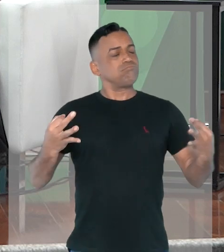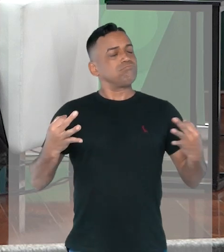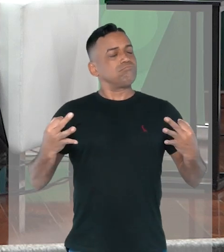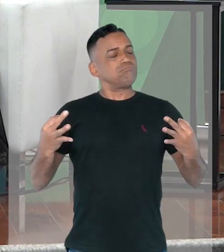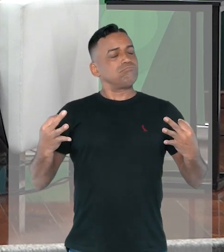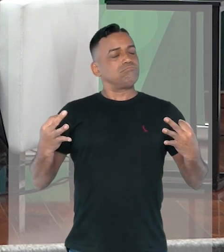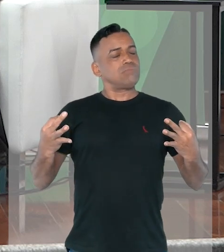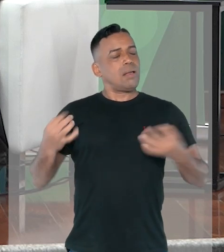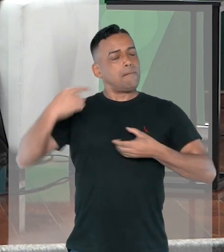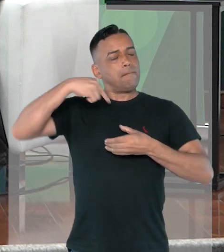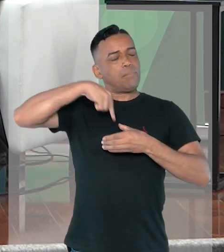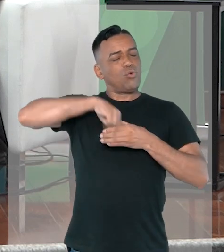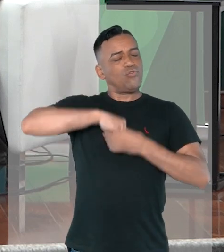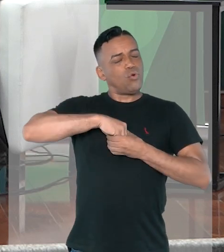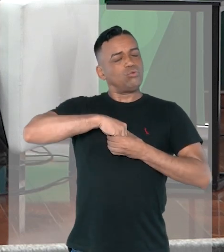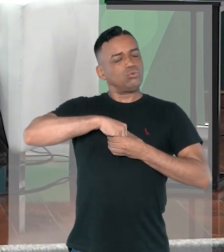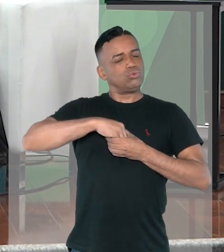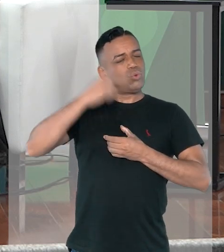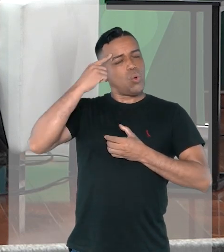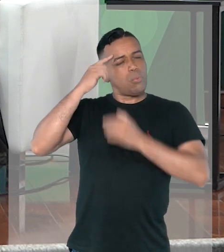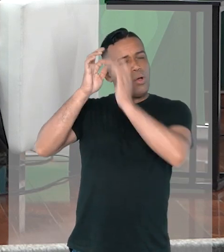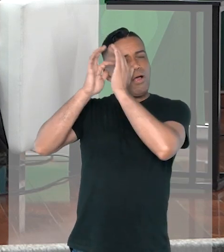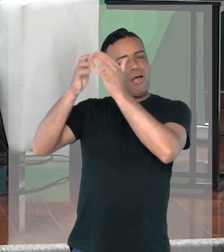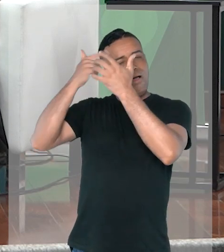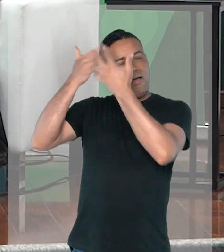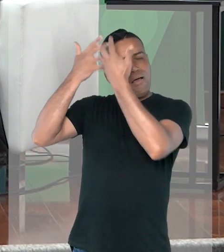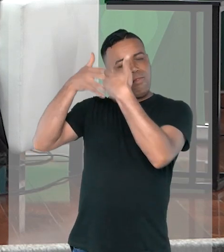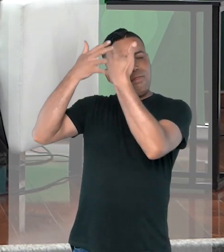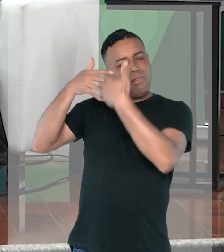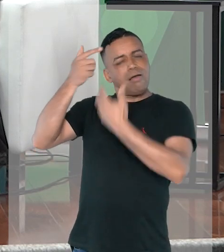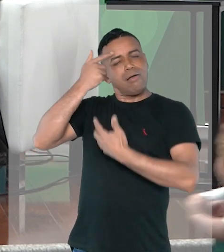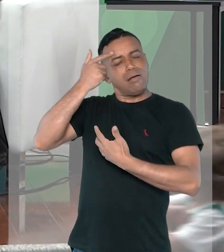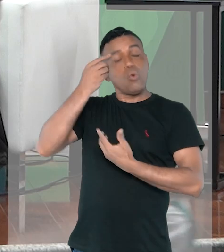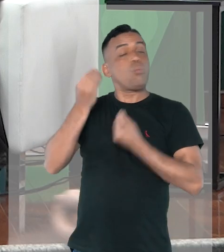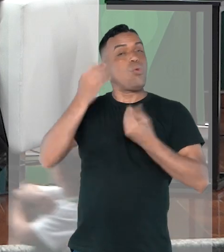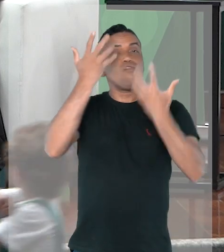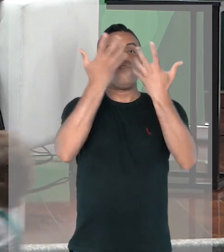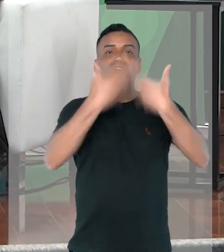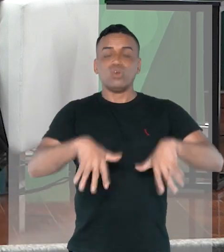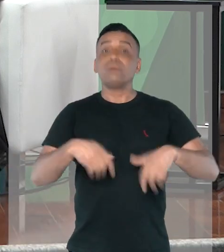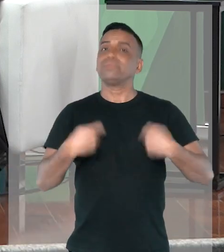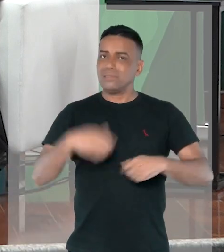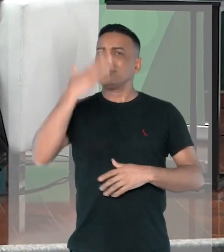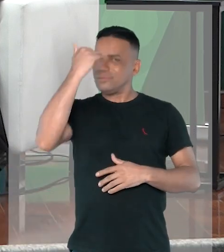si e conhecer como é que essa cacholinha aqui funciona. Não é? Precisa conhecer, não